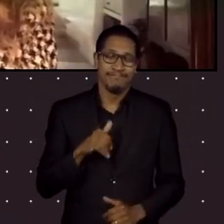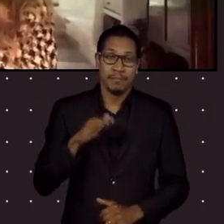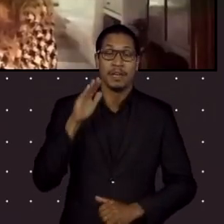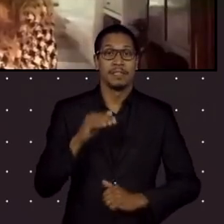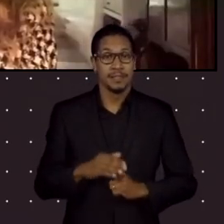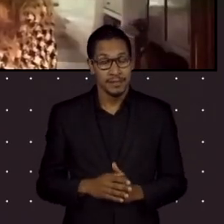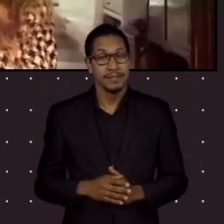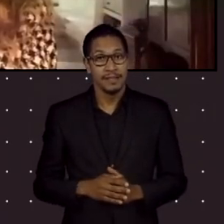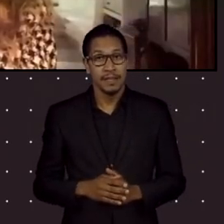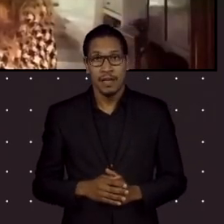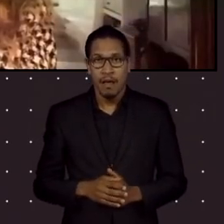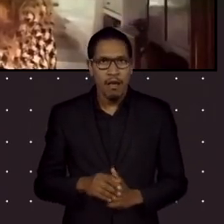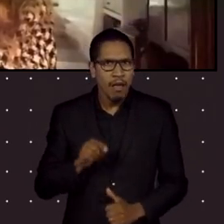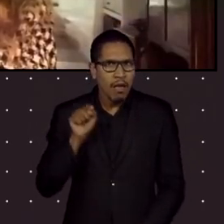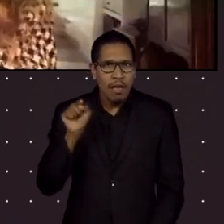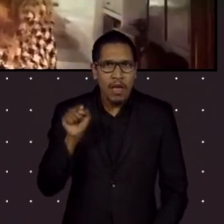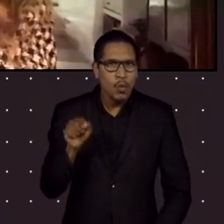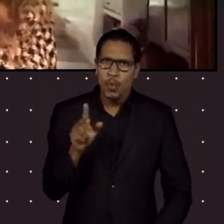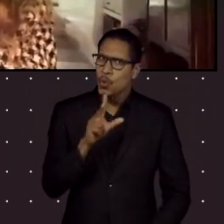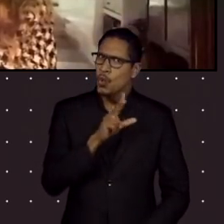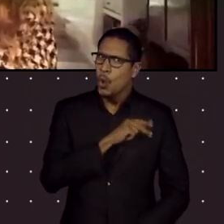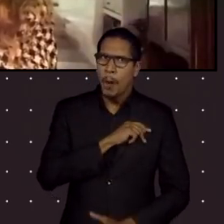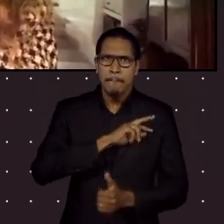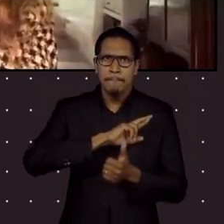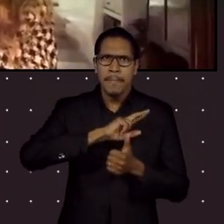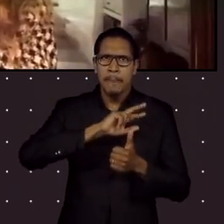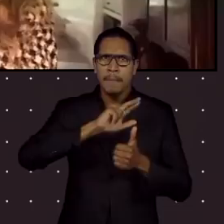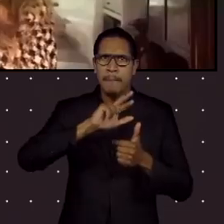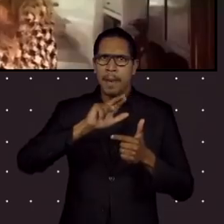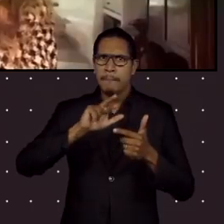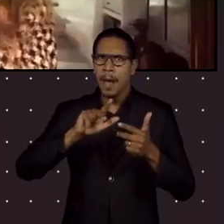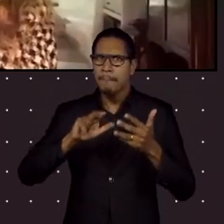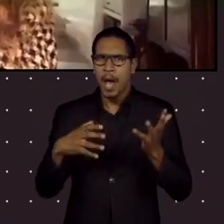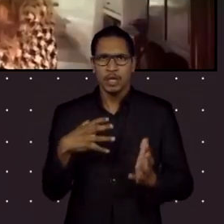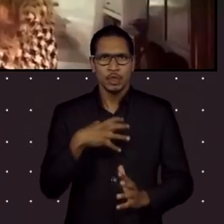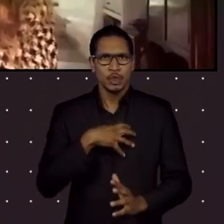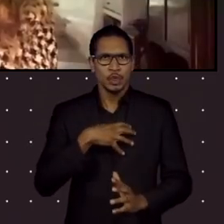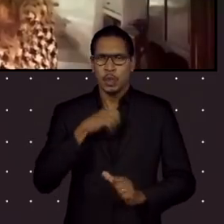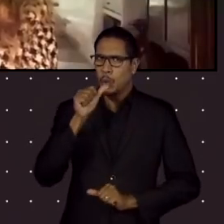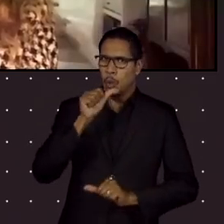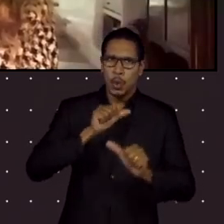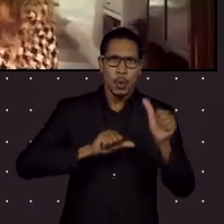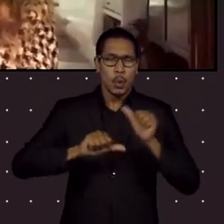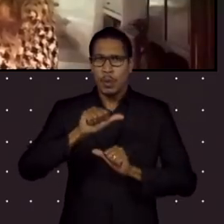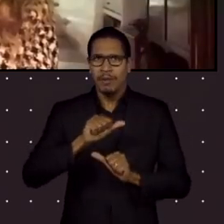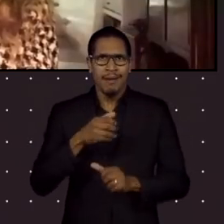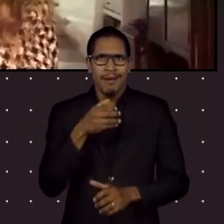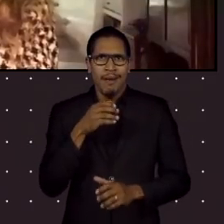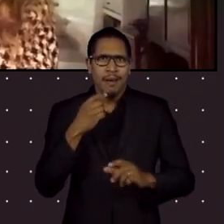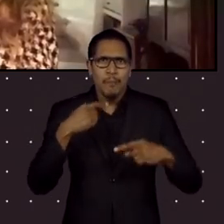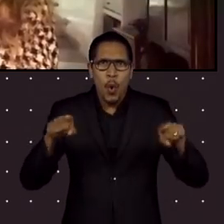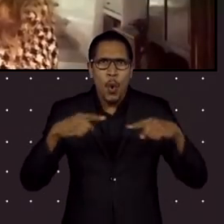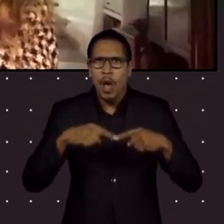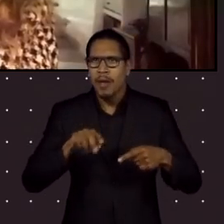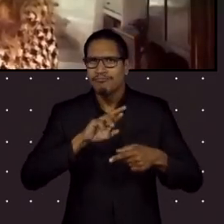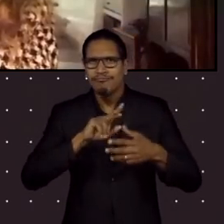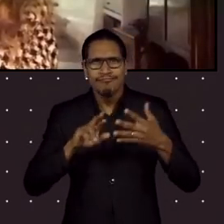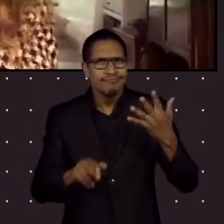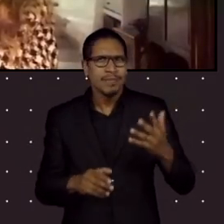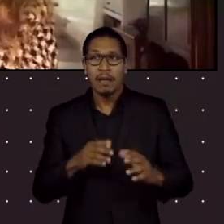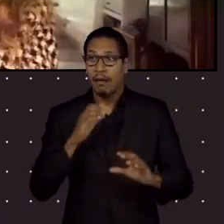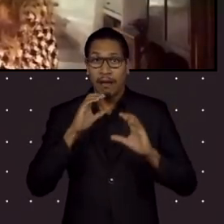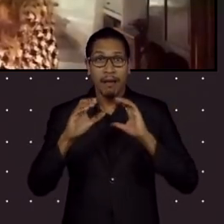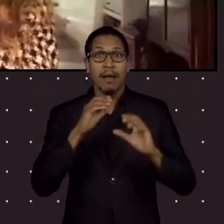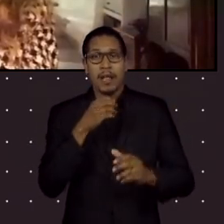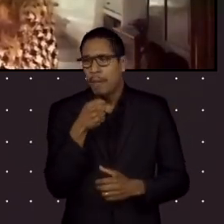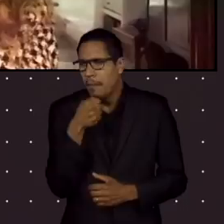da versatilidade da Vanderleia. Ela canta de tudo, sabe? Eu fui descobrindo isso